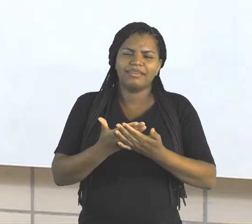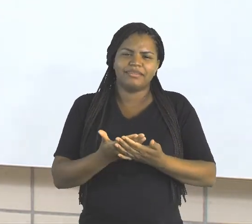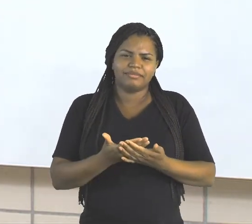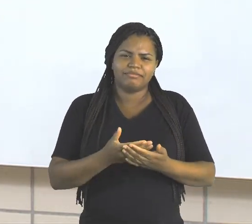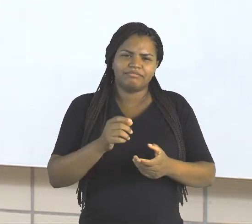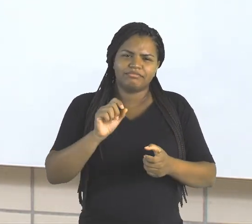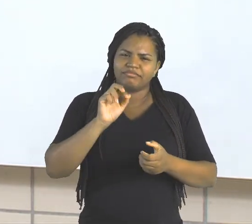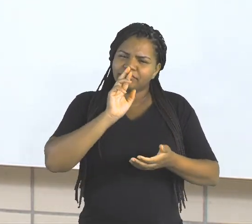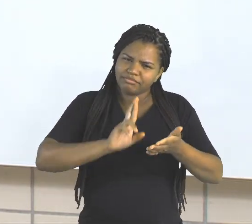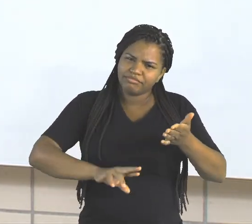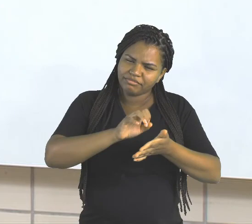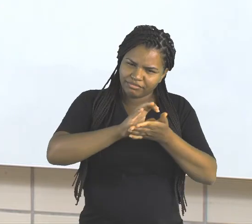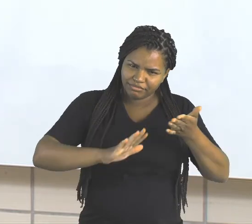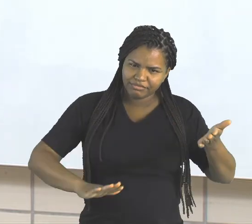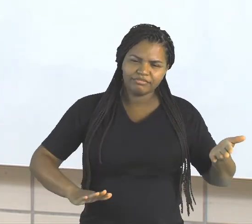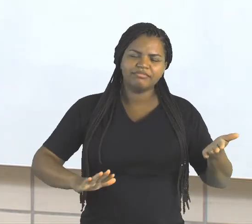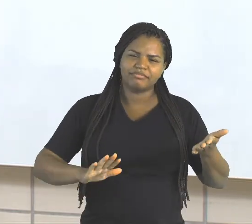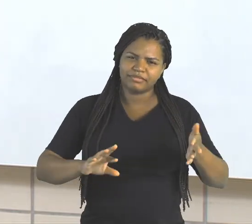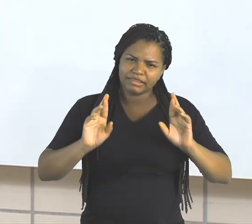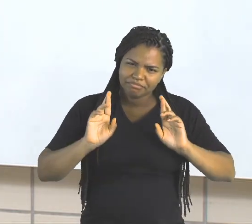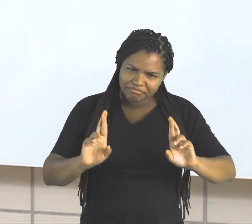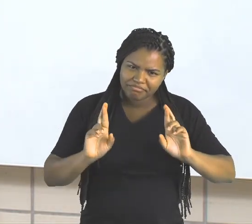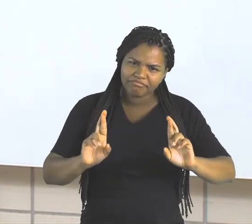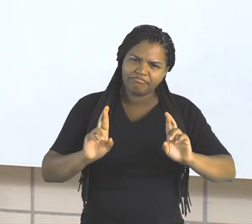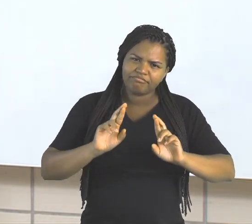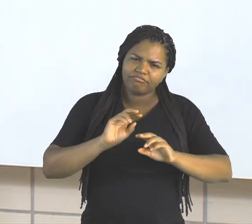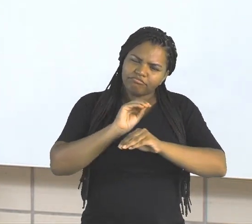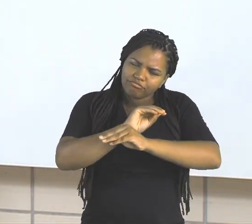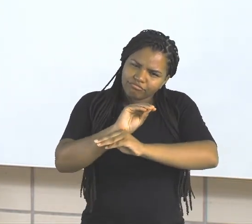as atividades, espero que vocês estejam se